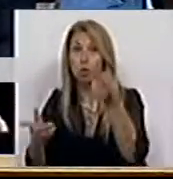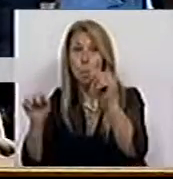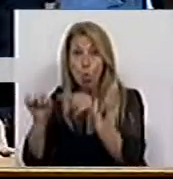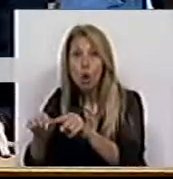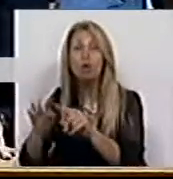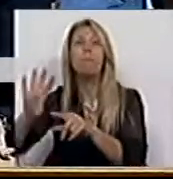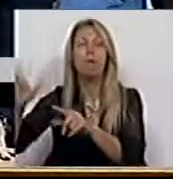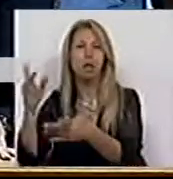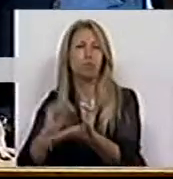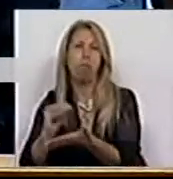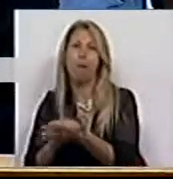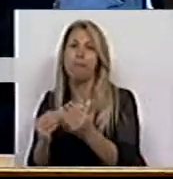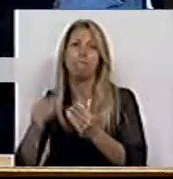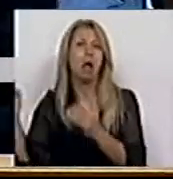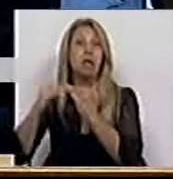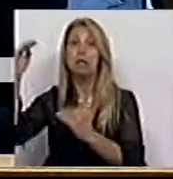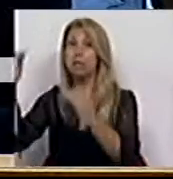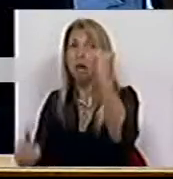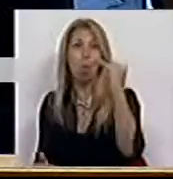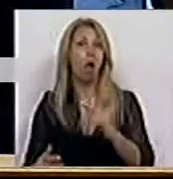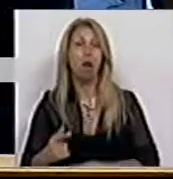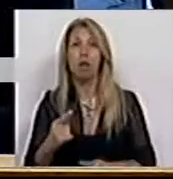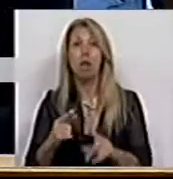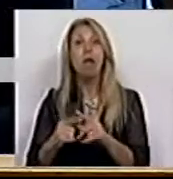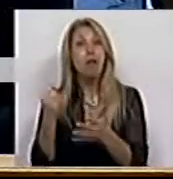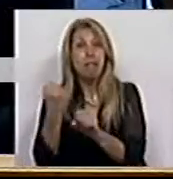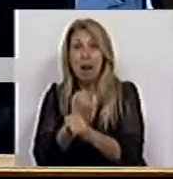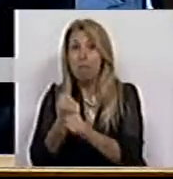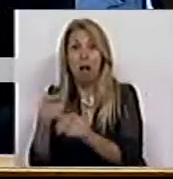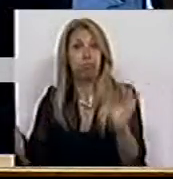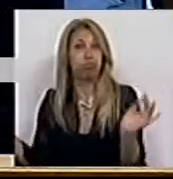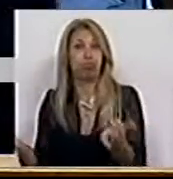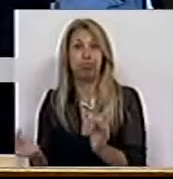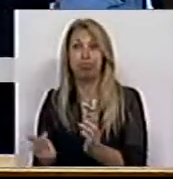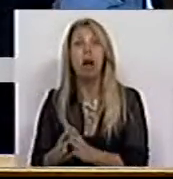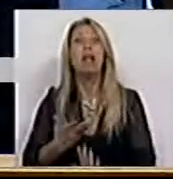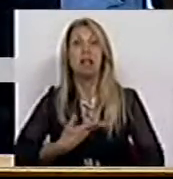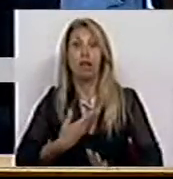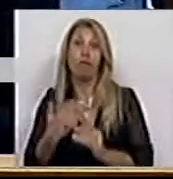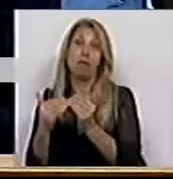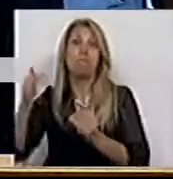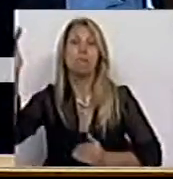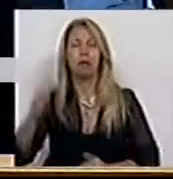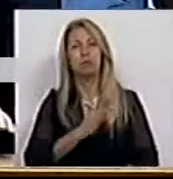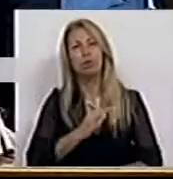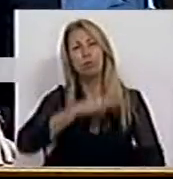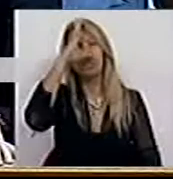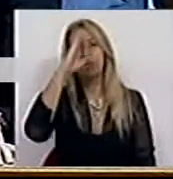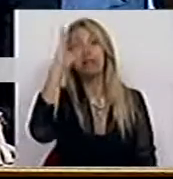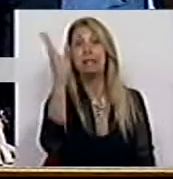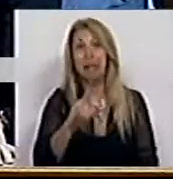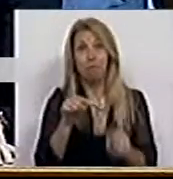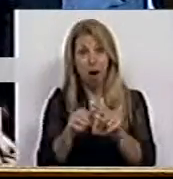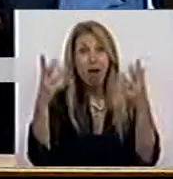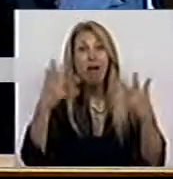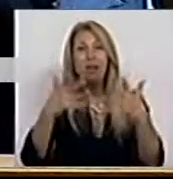desigual, com menos emprego e com mais dívida. E o Sr. Primeiro-Ministro, de facto, sabe tão bem como eu que este orçamento não é